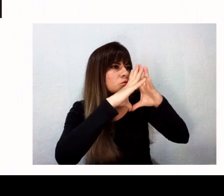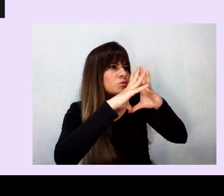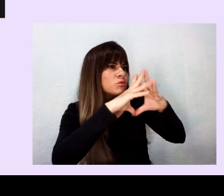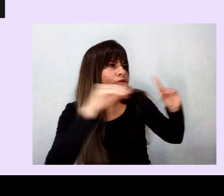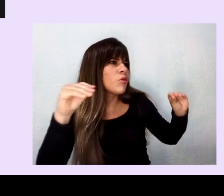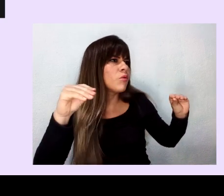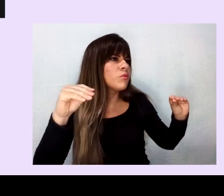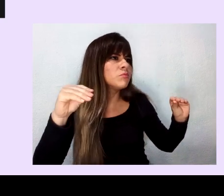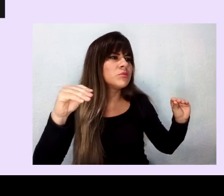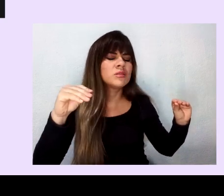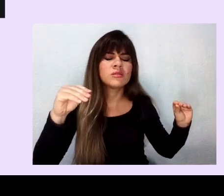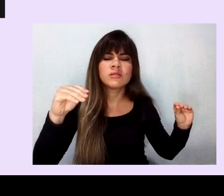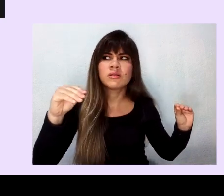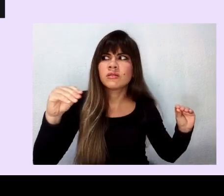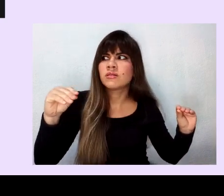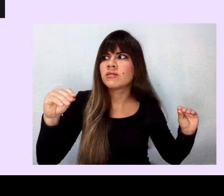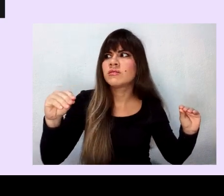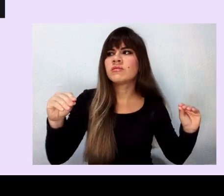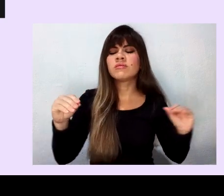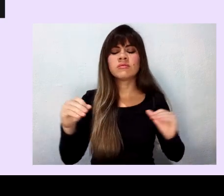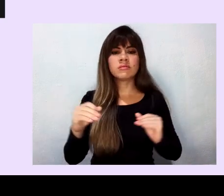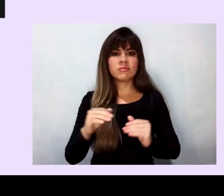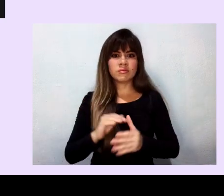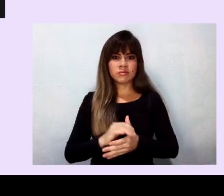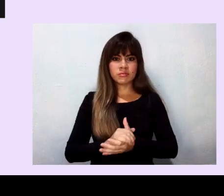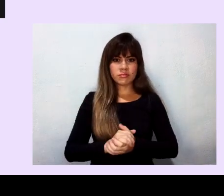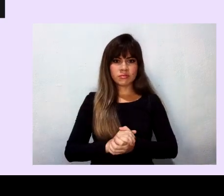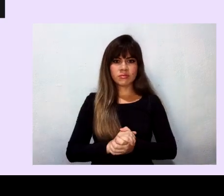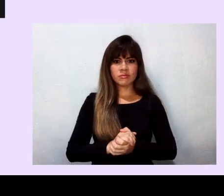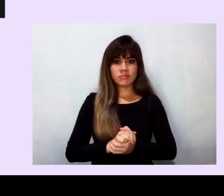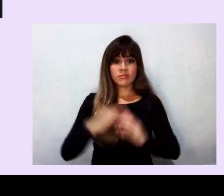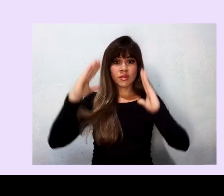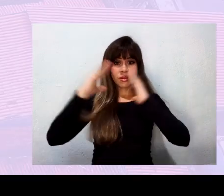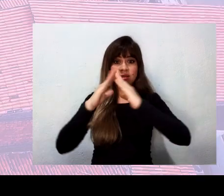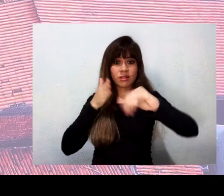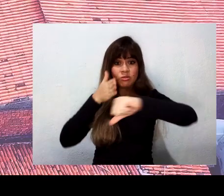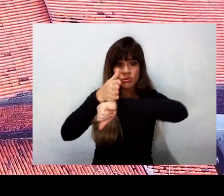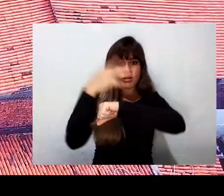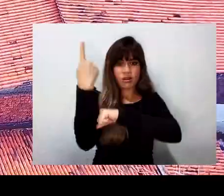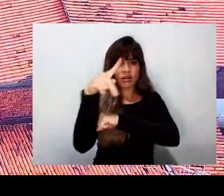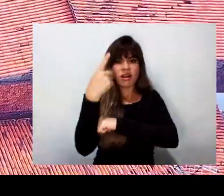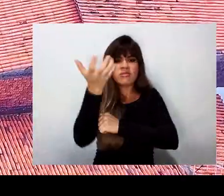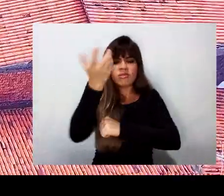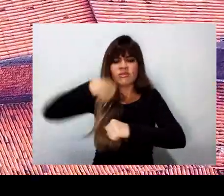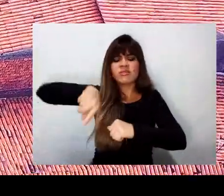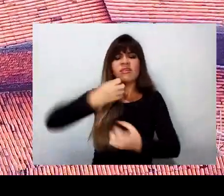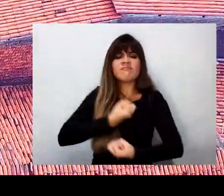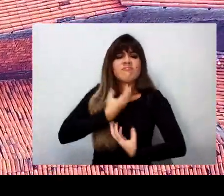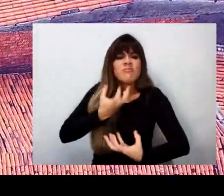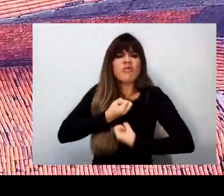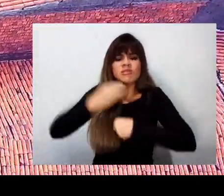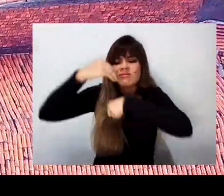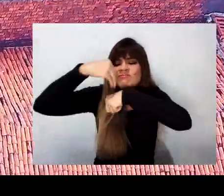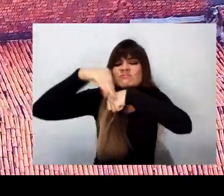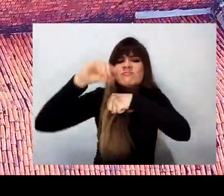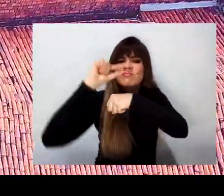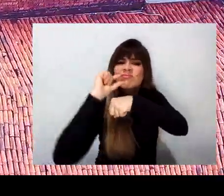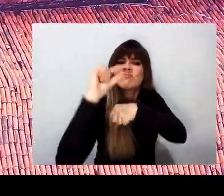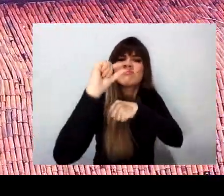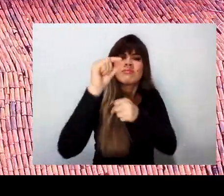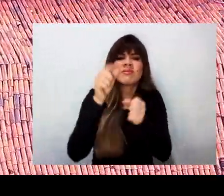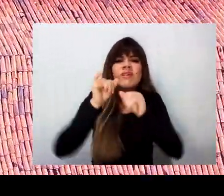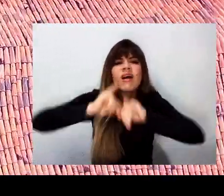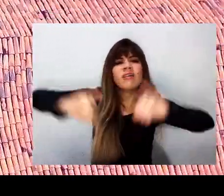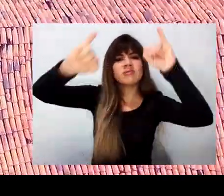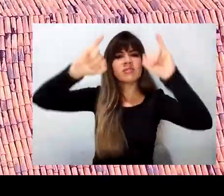some. Pavilhão da Magnólia. Some. Imagens de Fortaleza. Queremos entrar na sua casa. Um pedaço